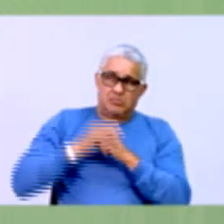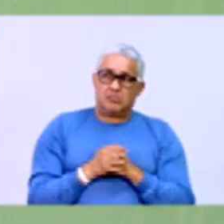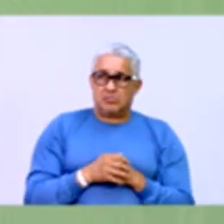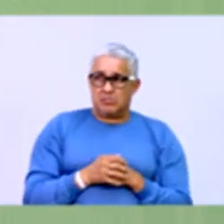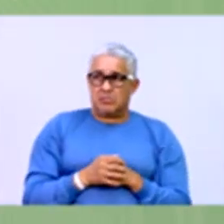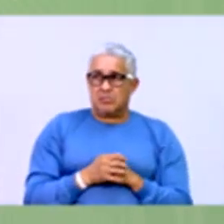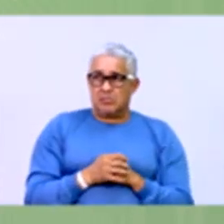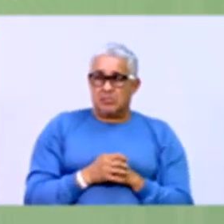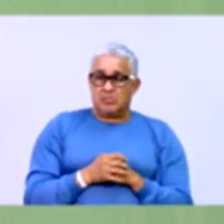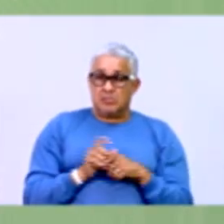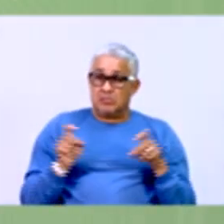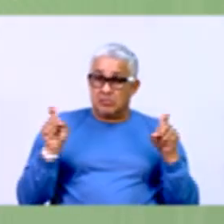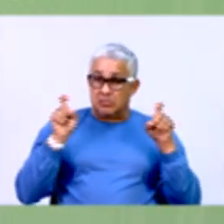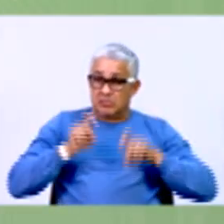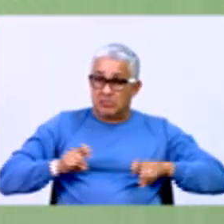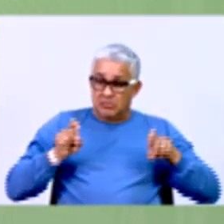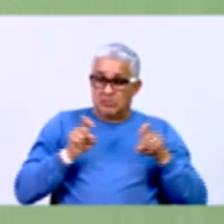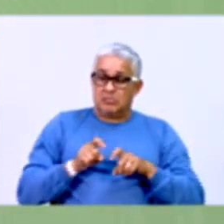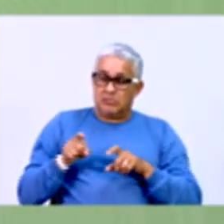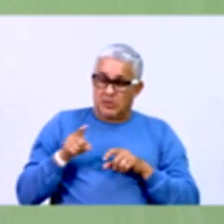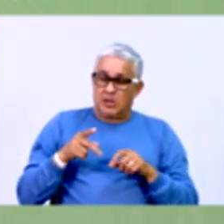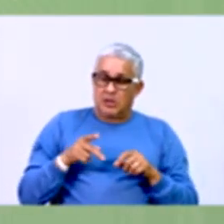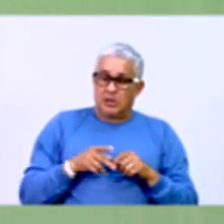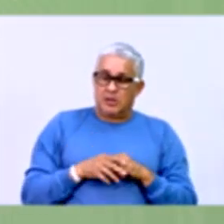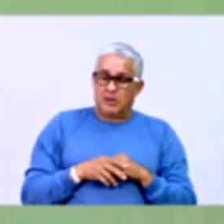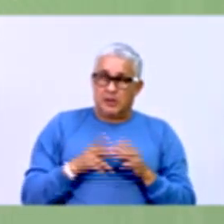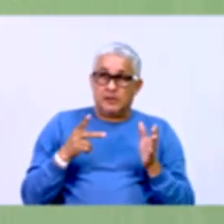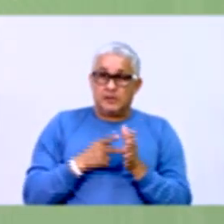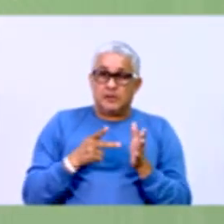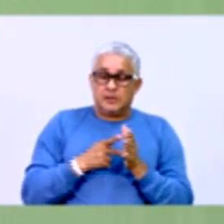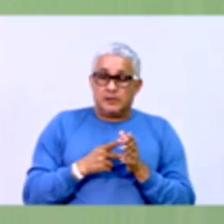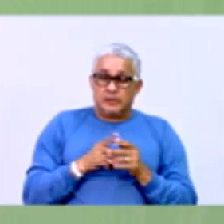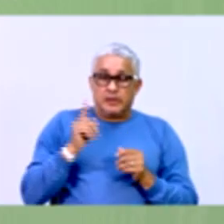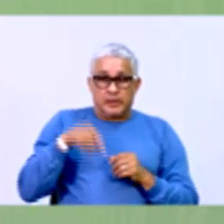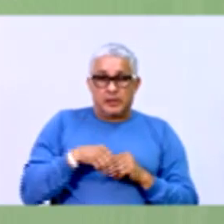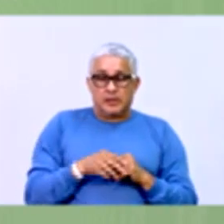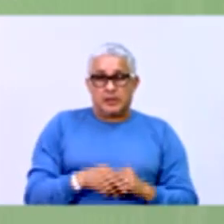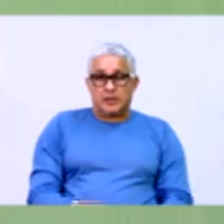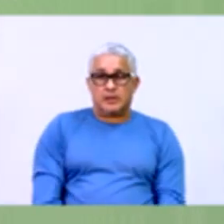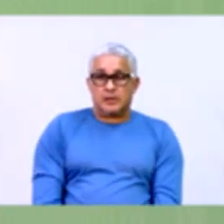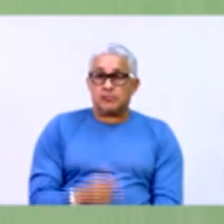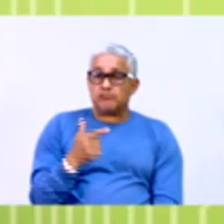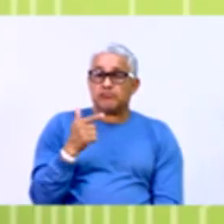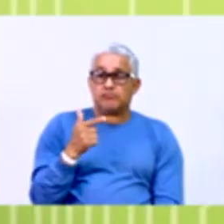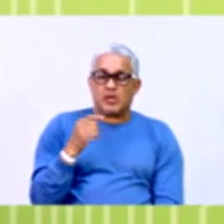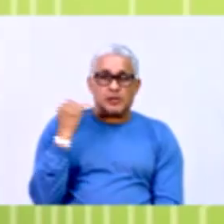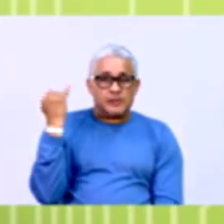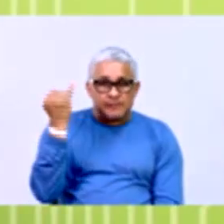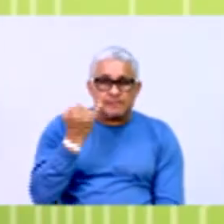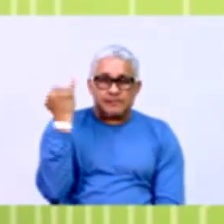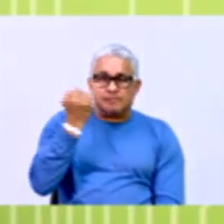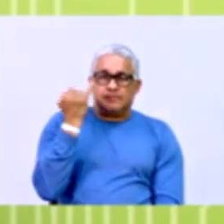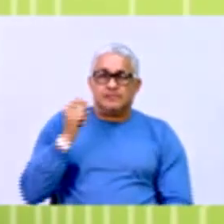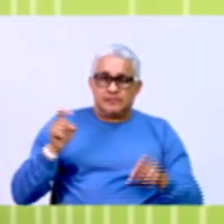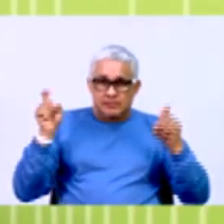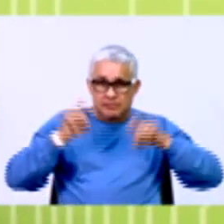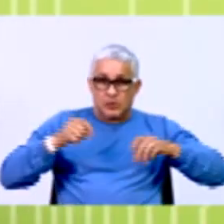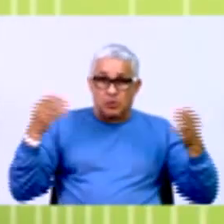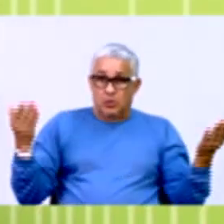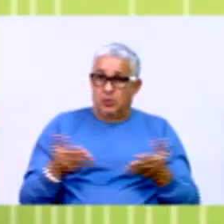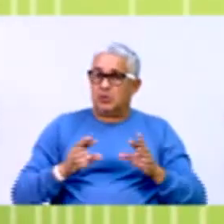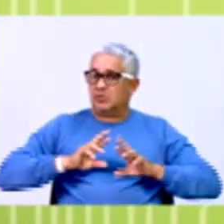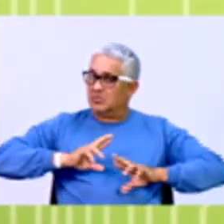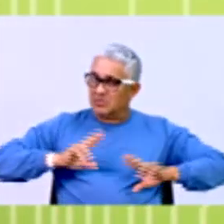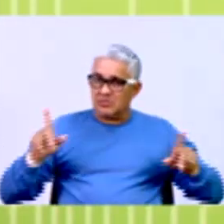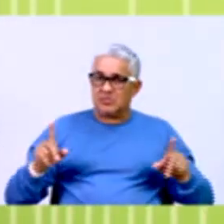o computador, na realidade, ele não tinha um papel tão importante quanto ele tem hoje,